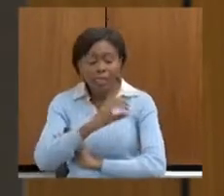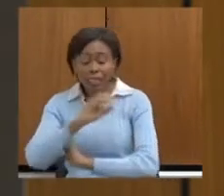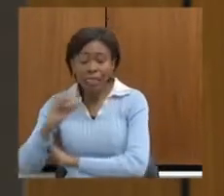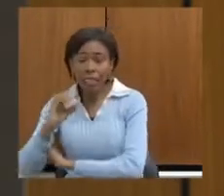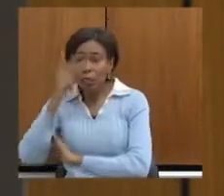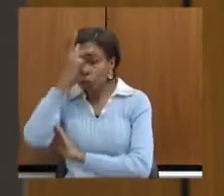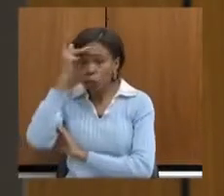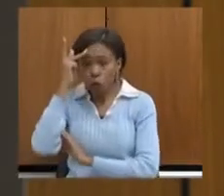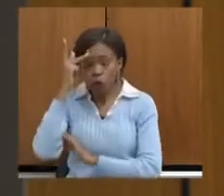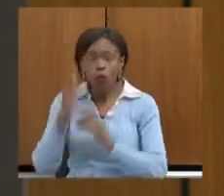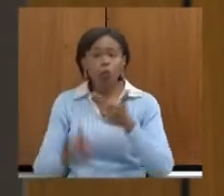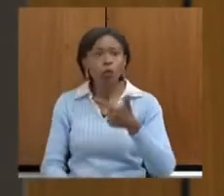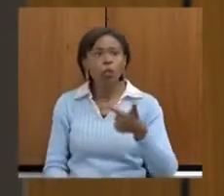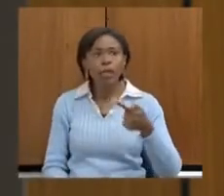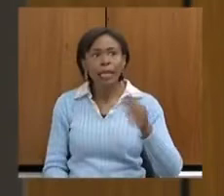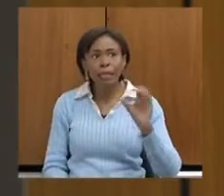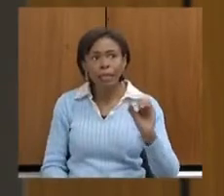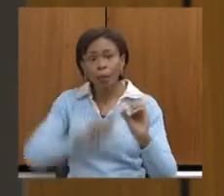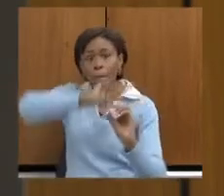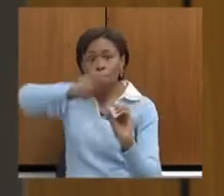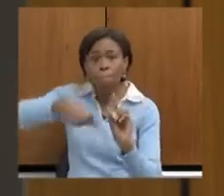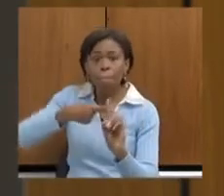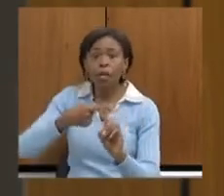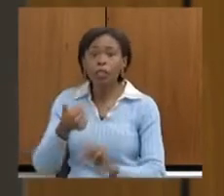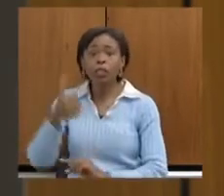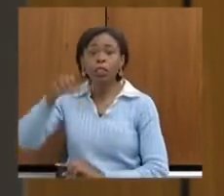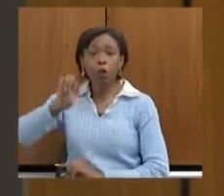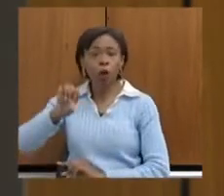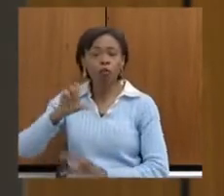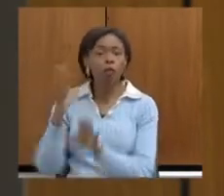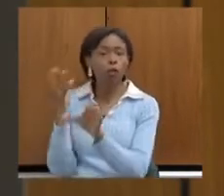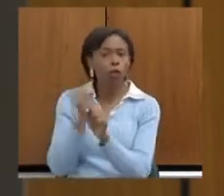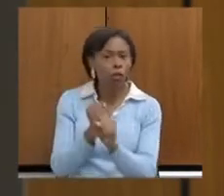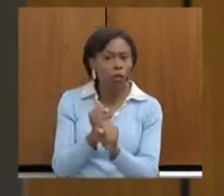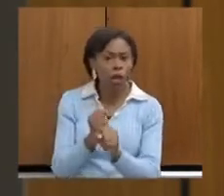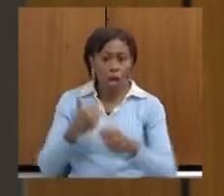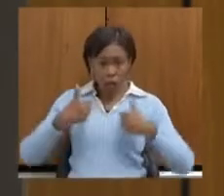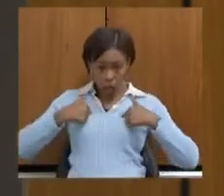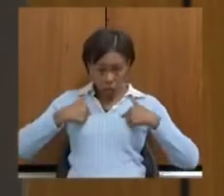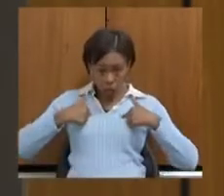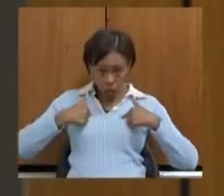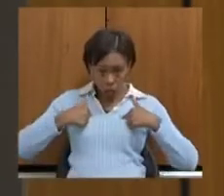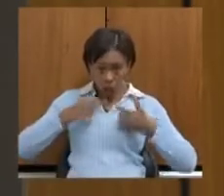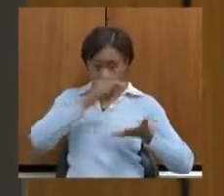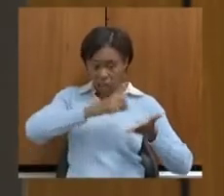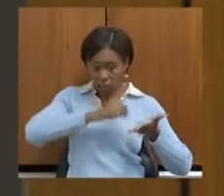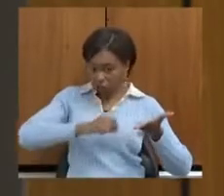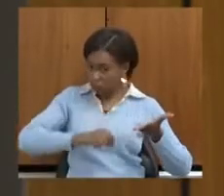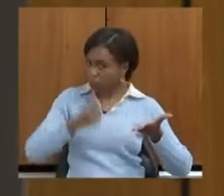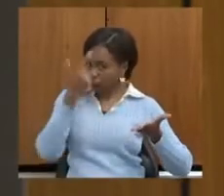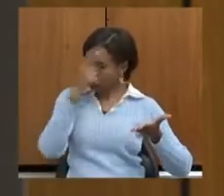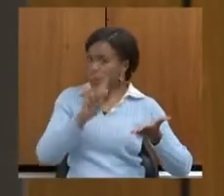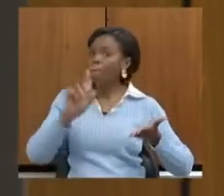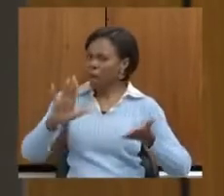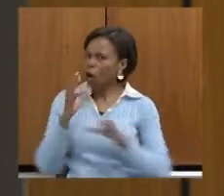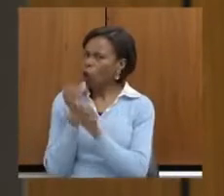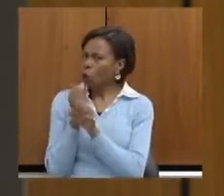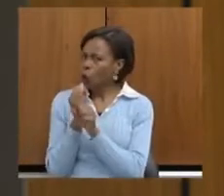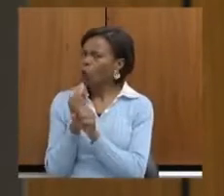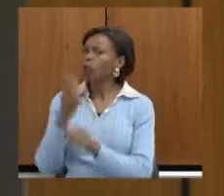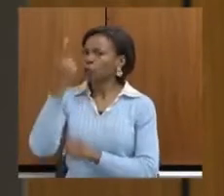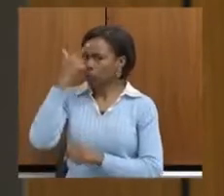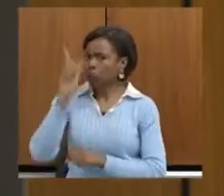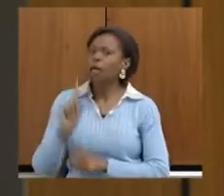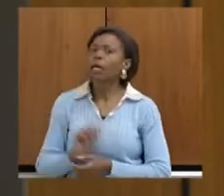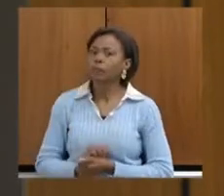270 com 19 e eu não sei assinar meu nome não tem fazer conta quantas pessoas hoje